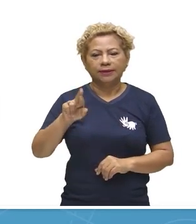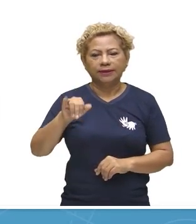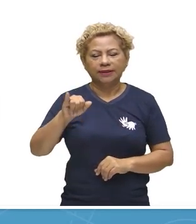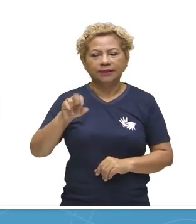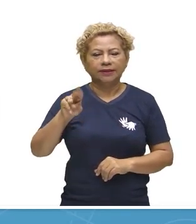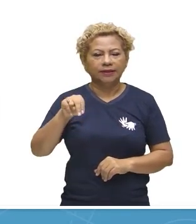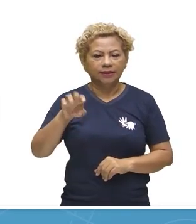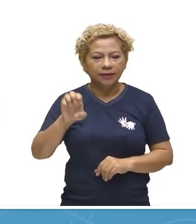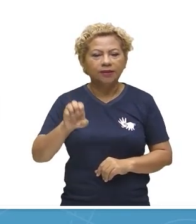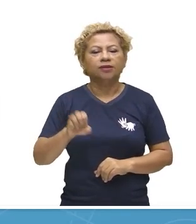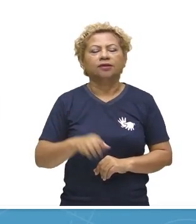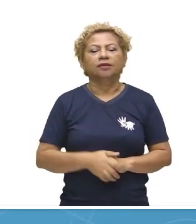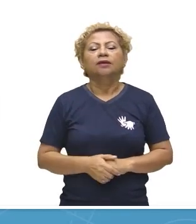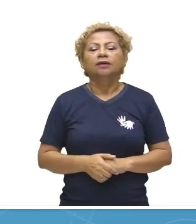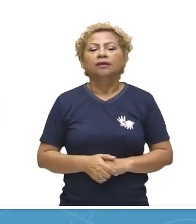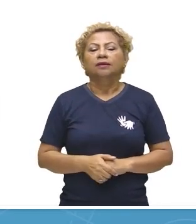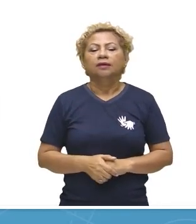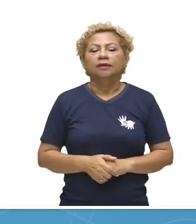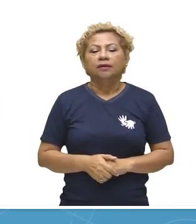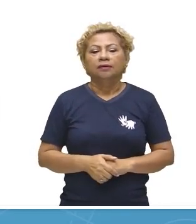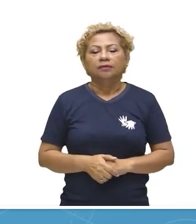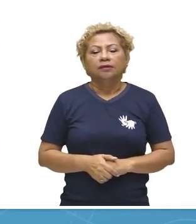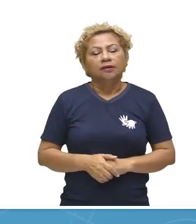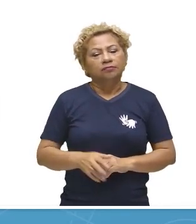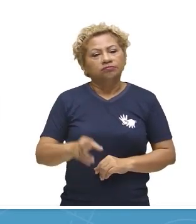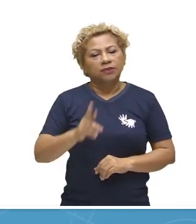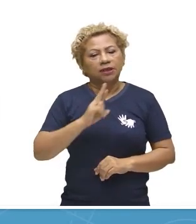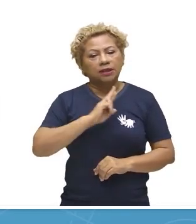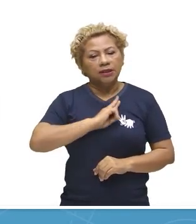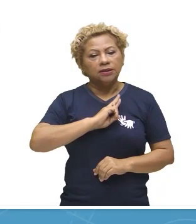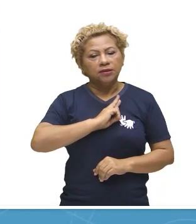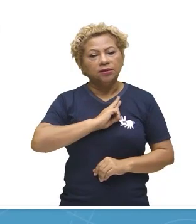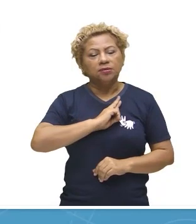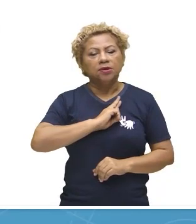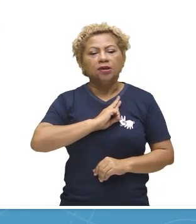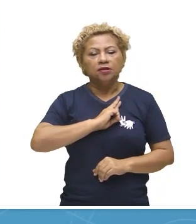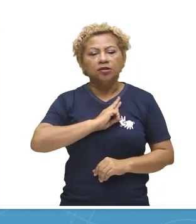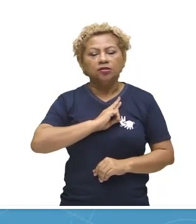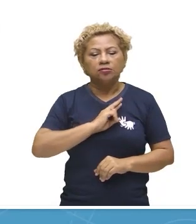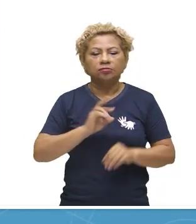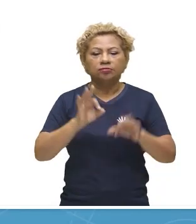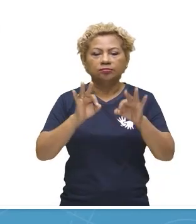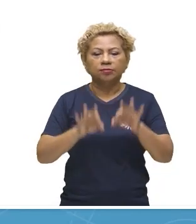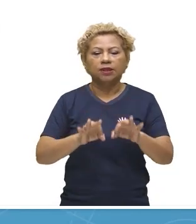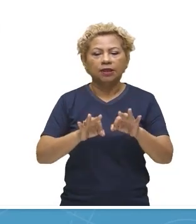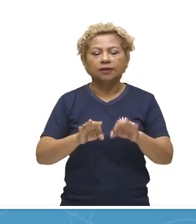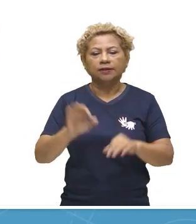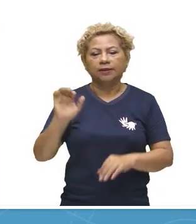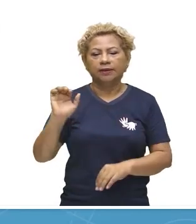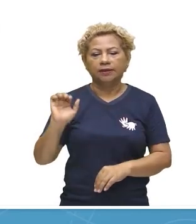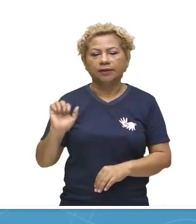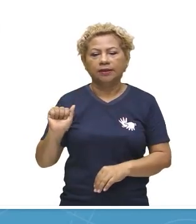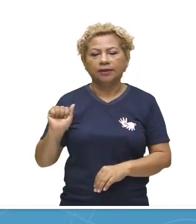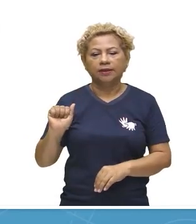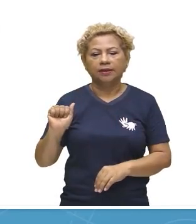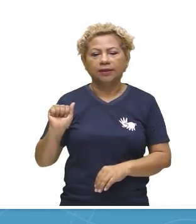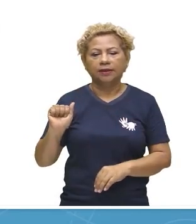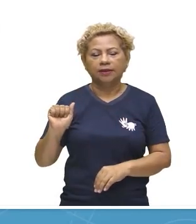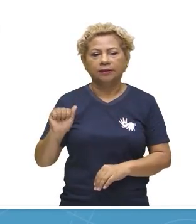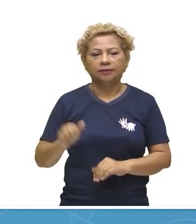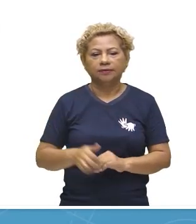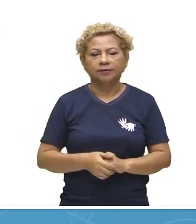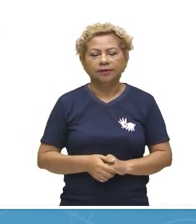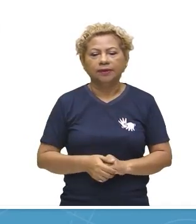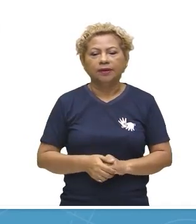vezes 2 é igual a 4, raiz quadrada de 2, letra A. Não terminou aí